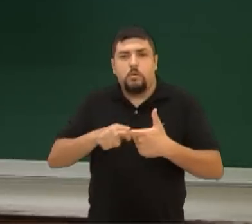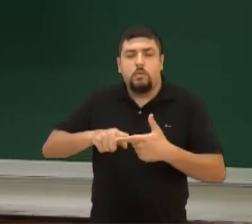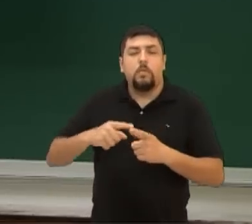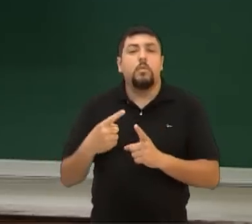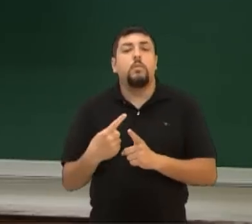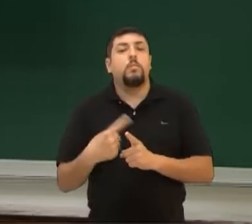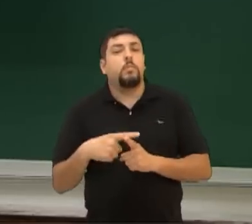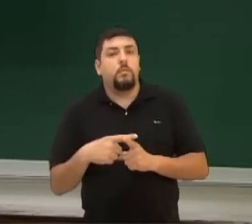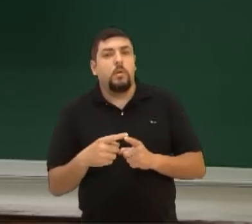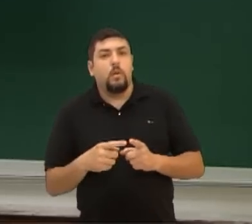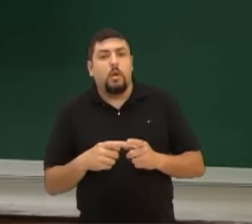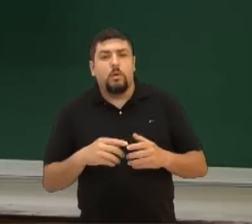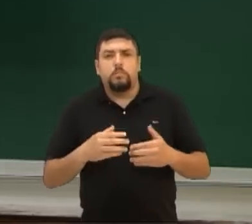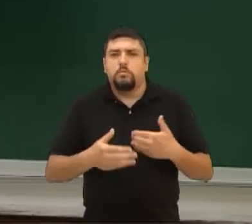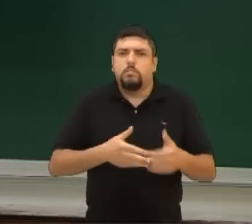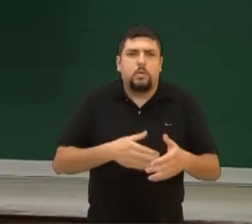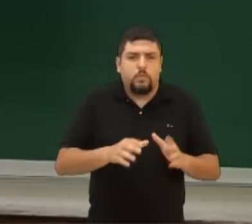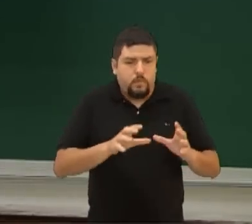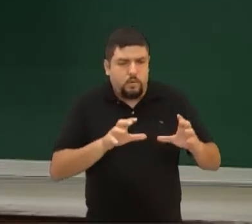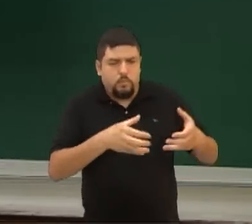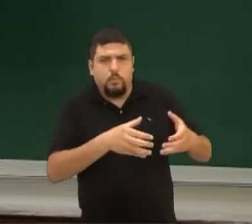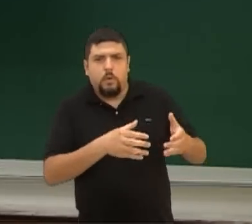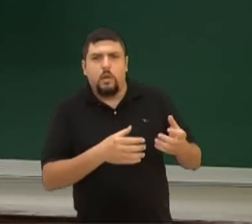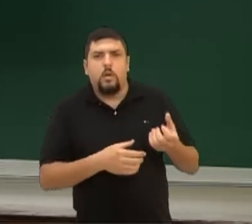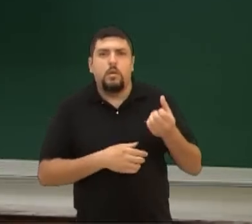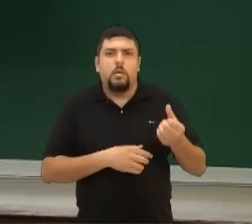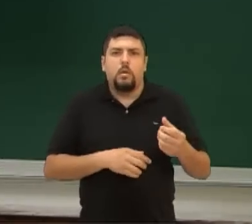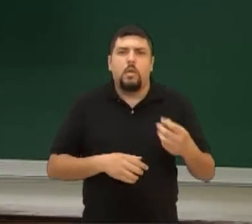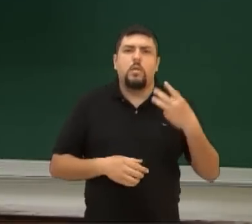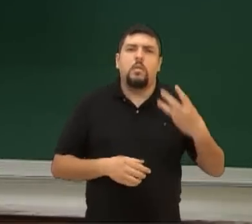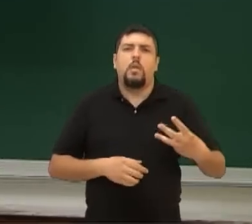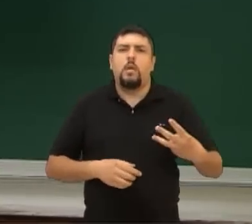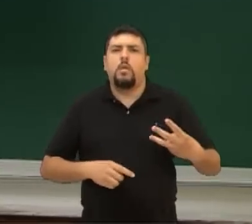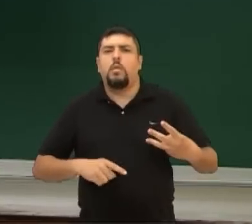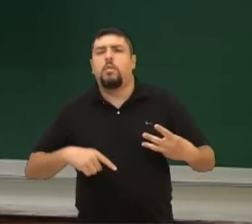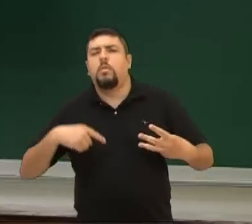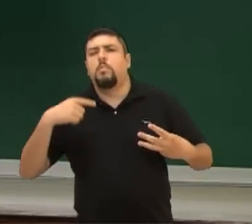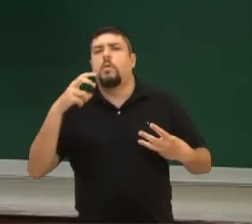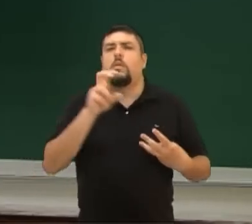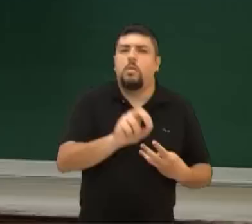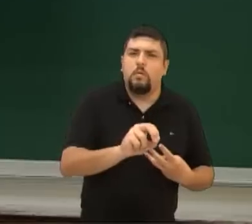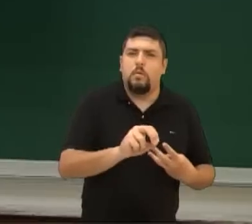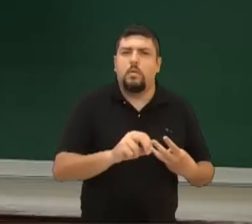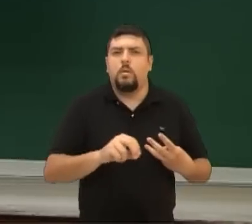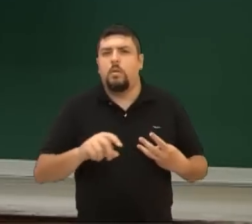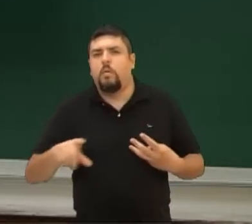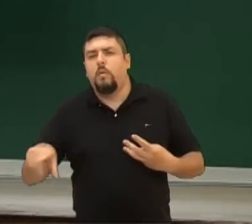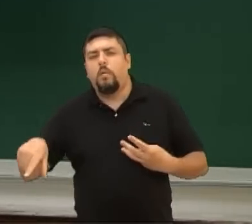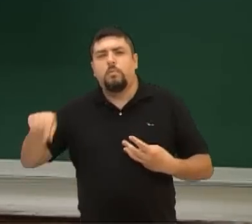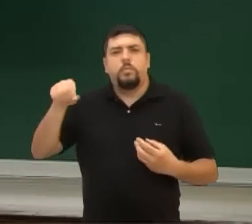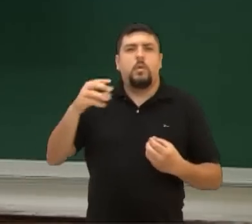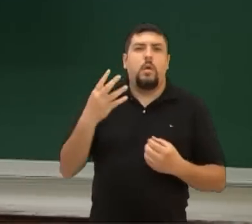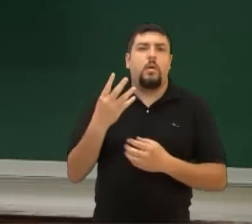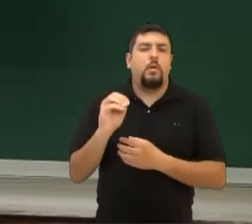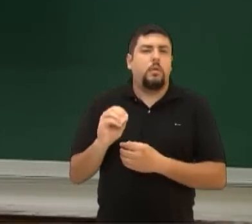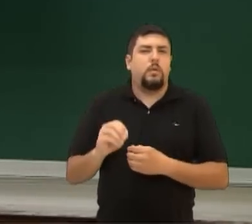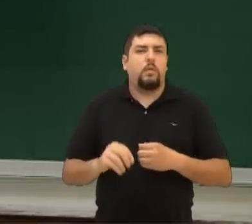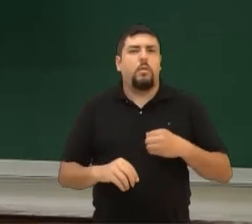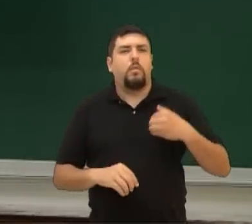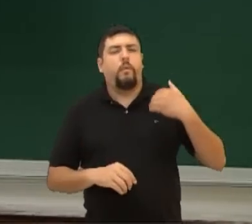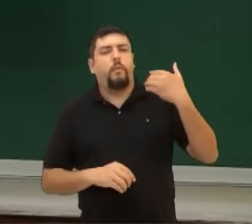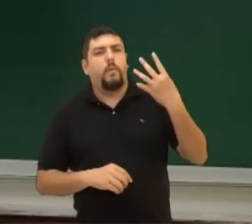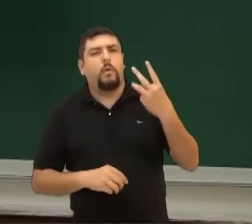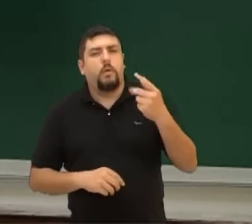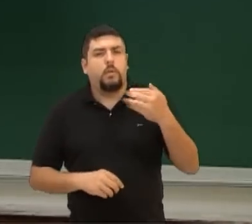dos elementos não importa no sorteio. Sorteio o número 3, o número 50, o número 40, o número 13, né? Então,